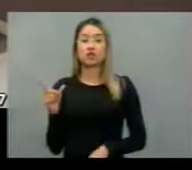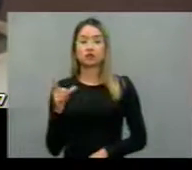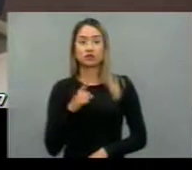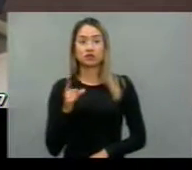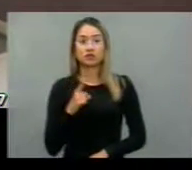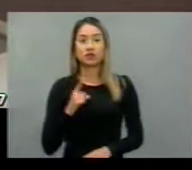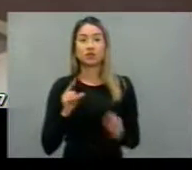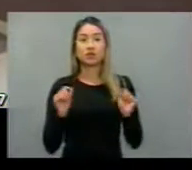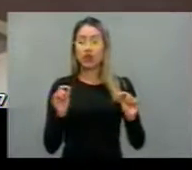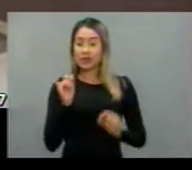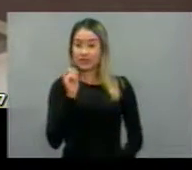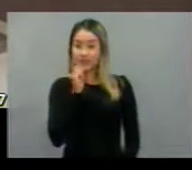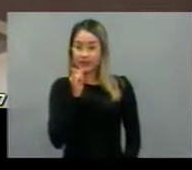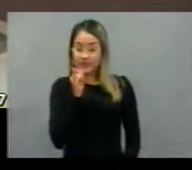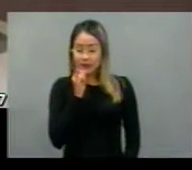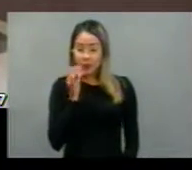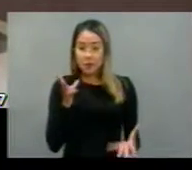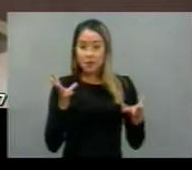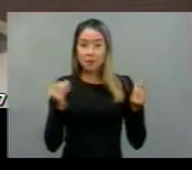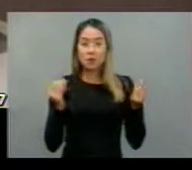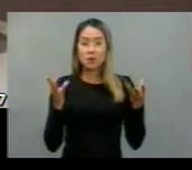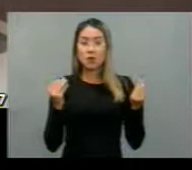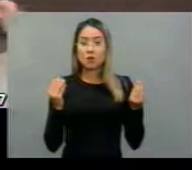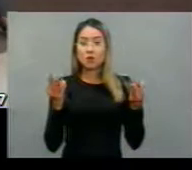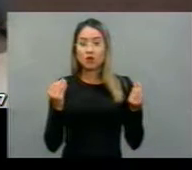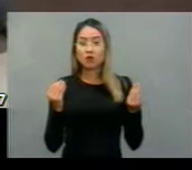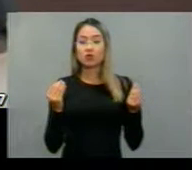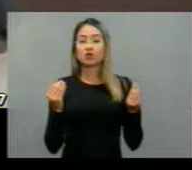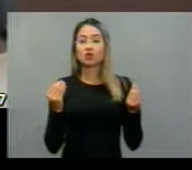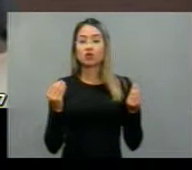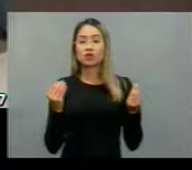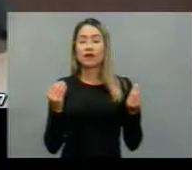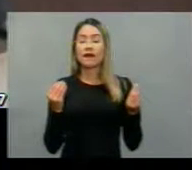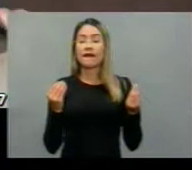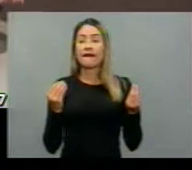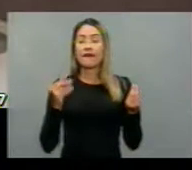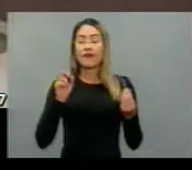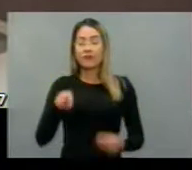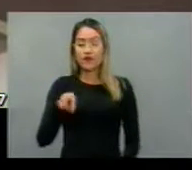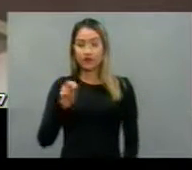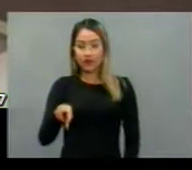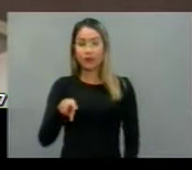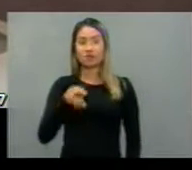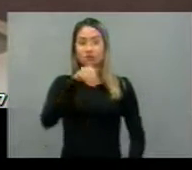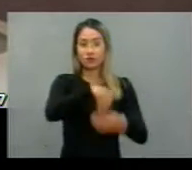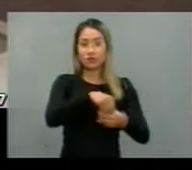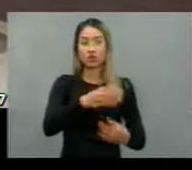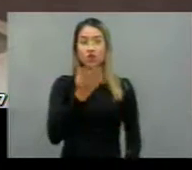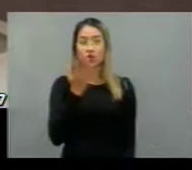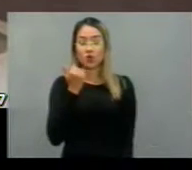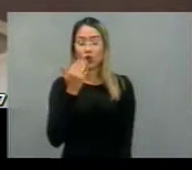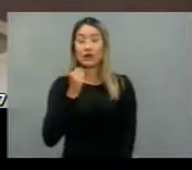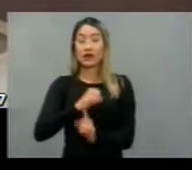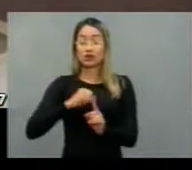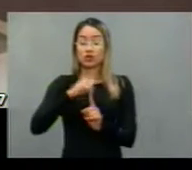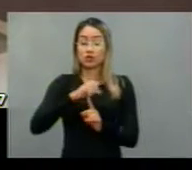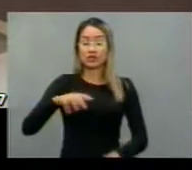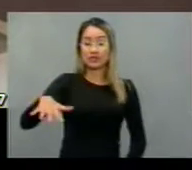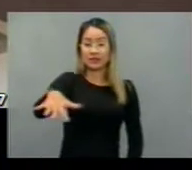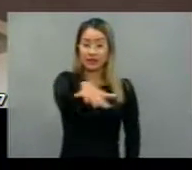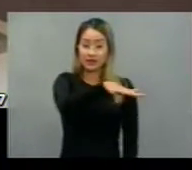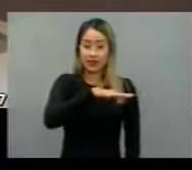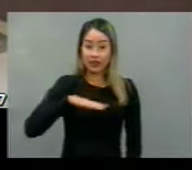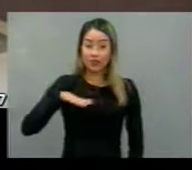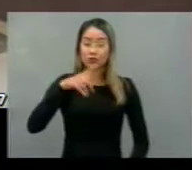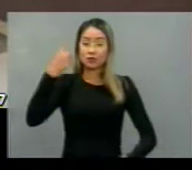extensão, consomem muito agrotóxico e corrompem corrompem a sociedade,